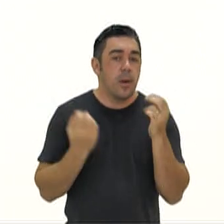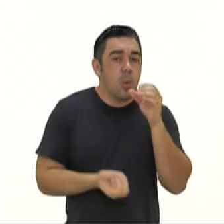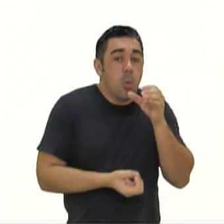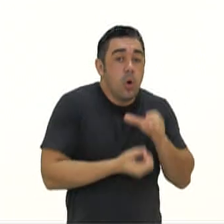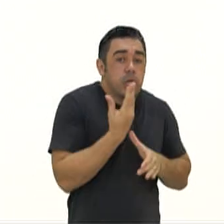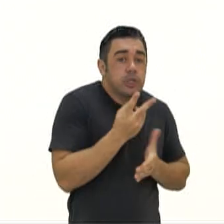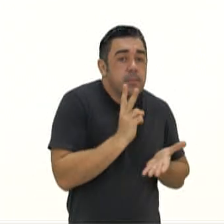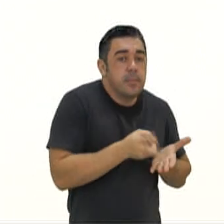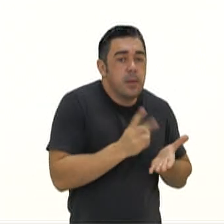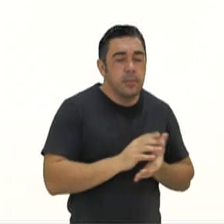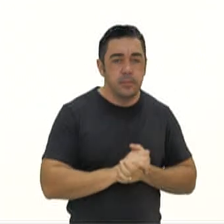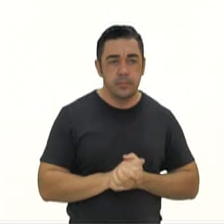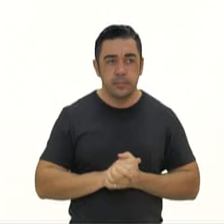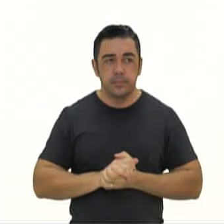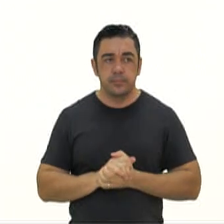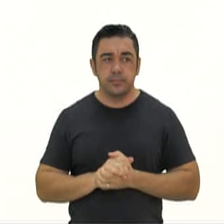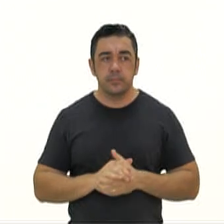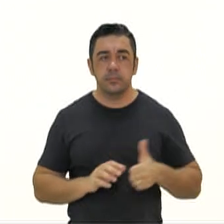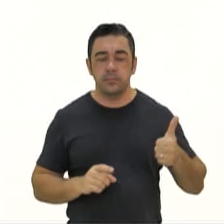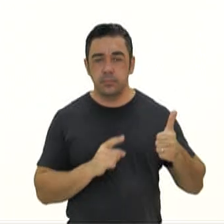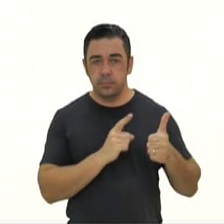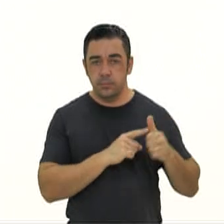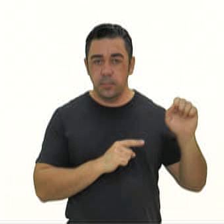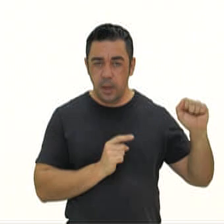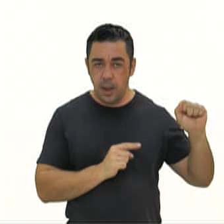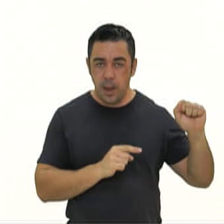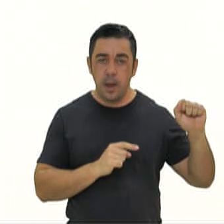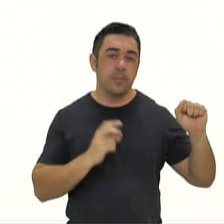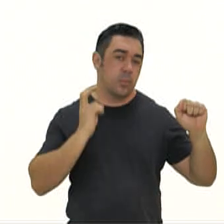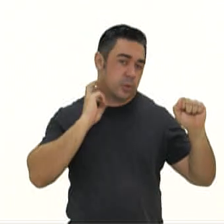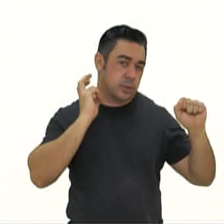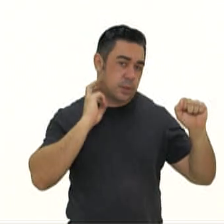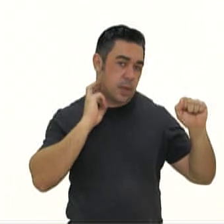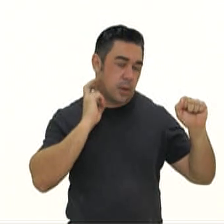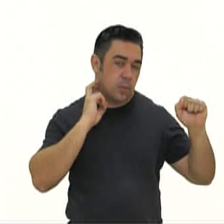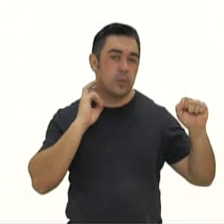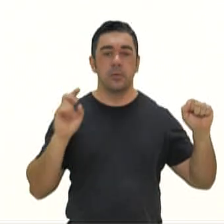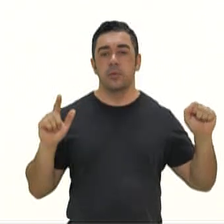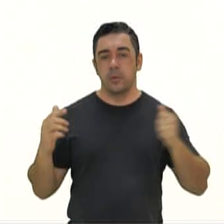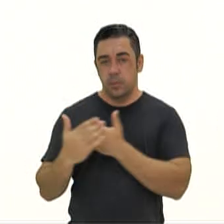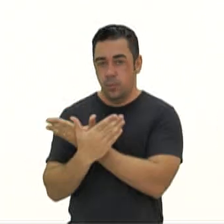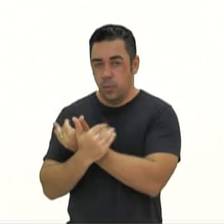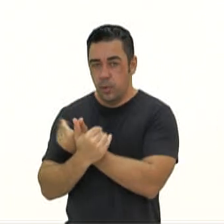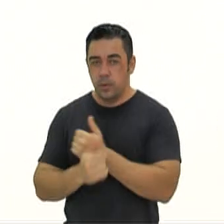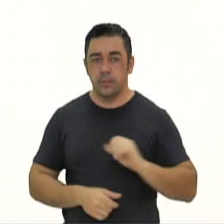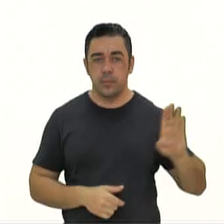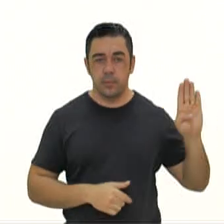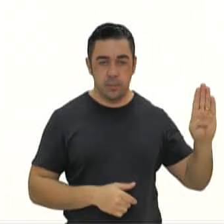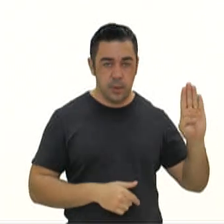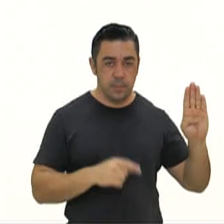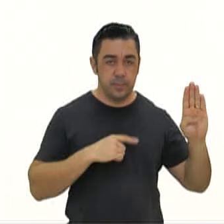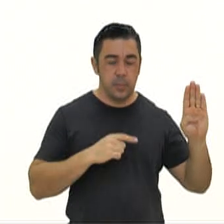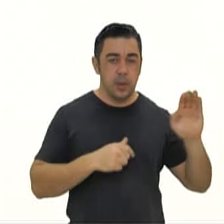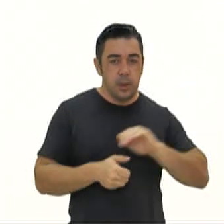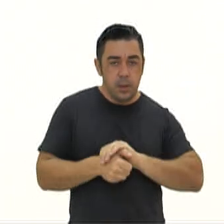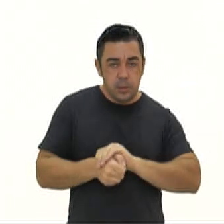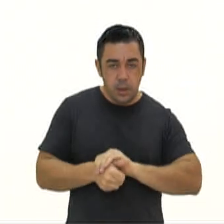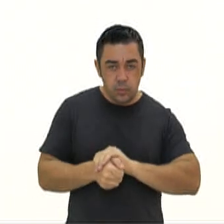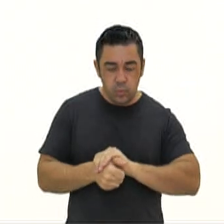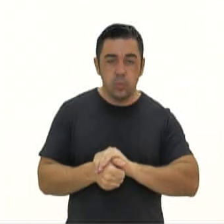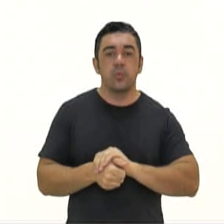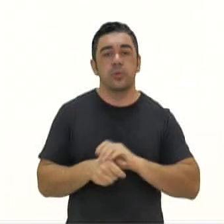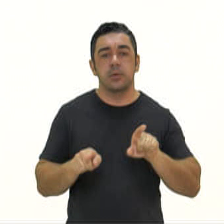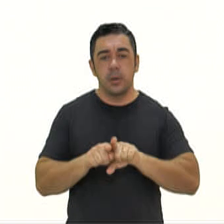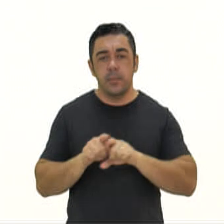embrionária? A. Asa de morcego e asa de borboleta. B. Carapaça de tatu e concha de